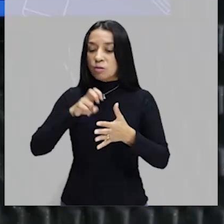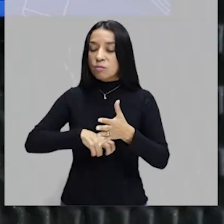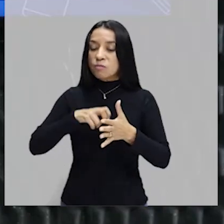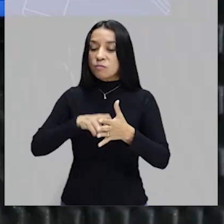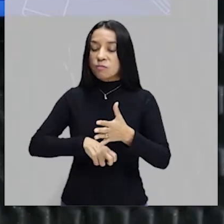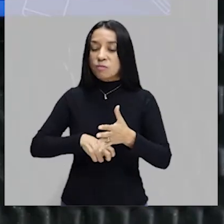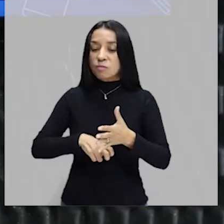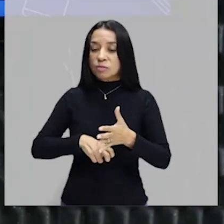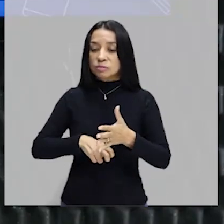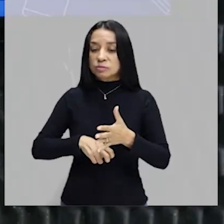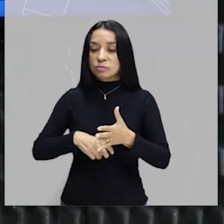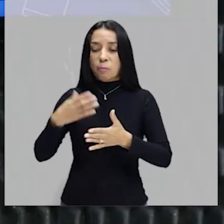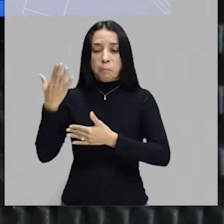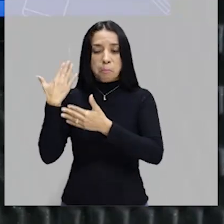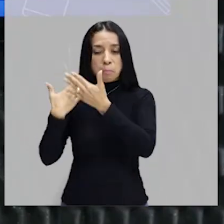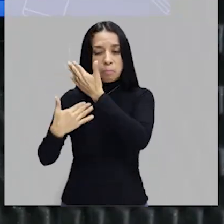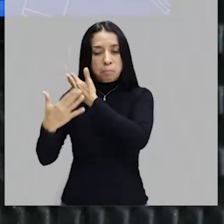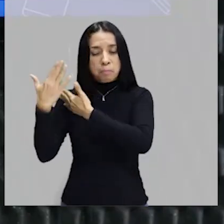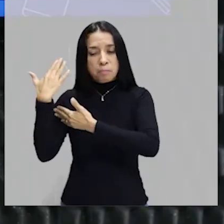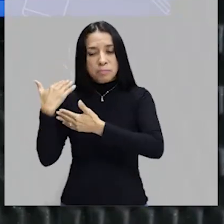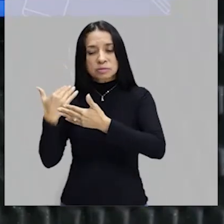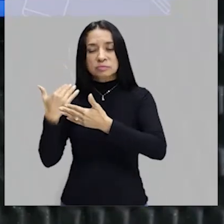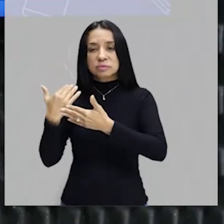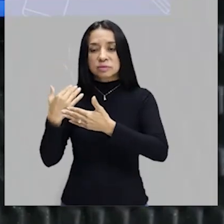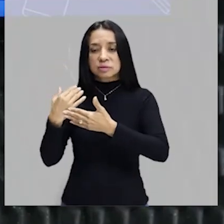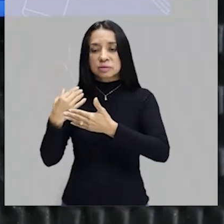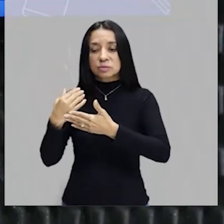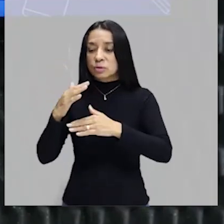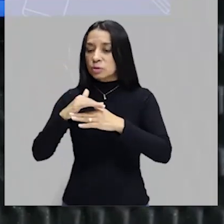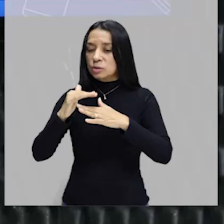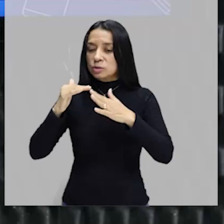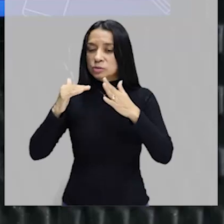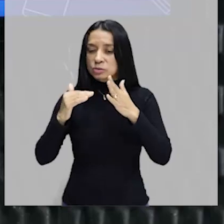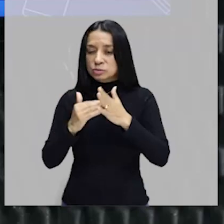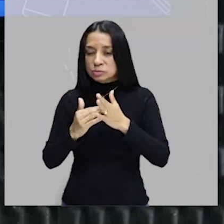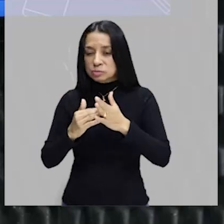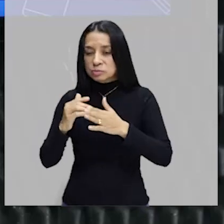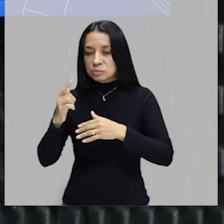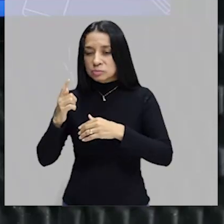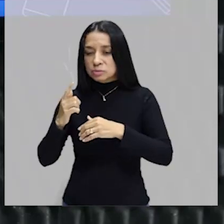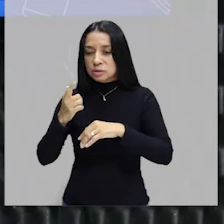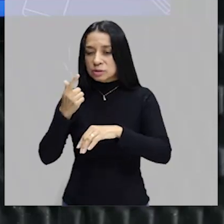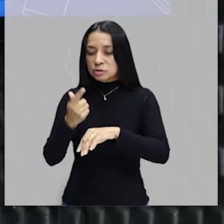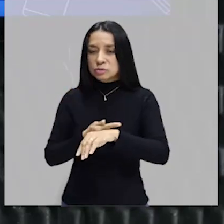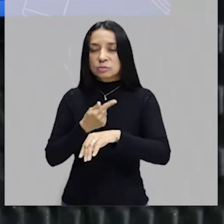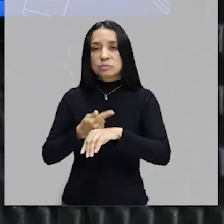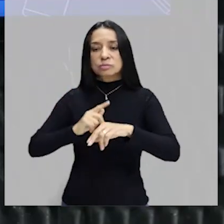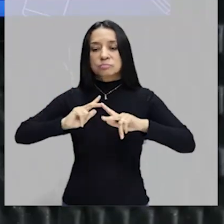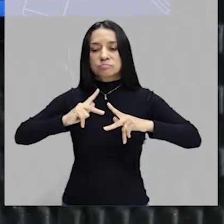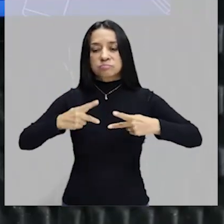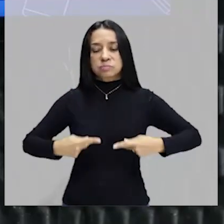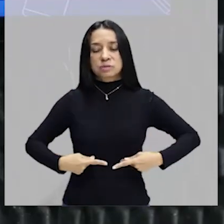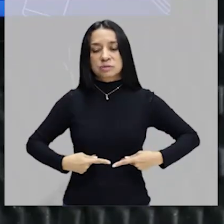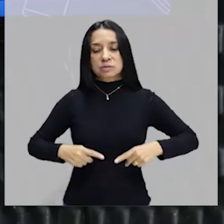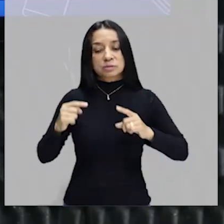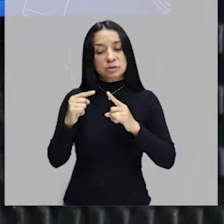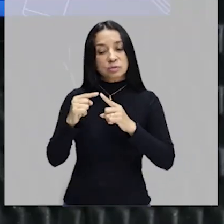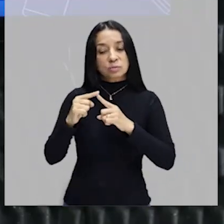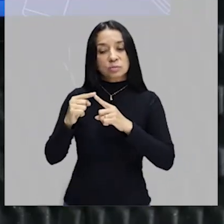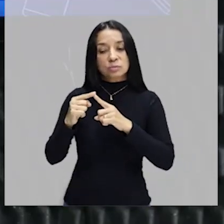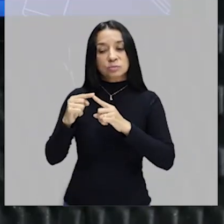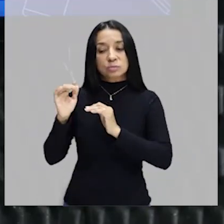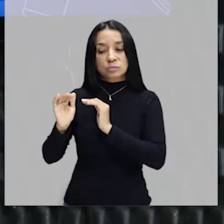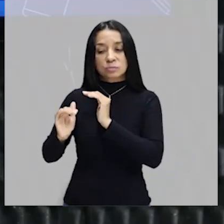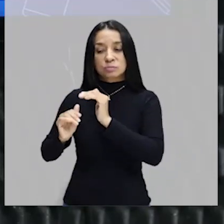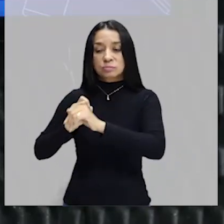antigo de toda a genealogia humana, segundo os evolucionistas, né? Eles dizem que é o fóssil mais